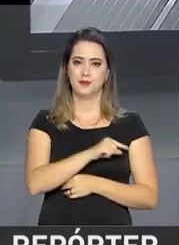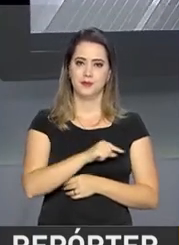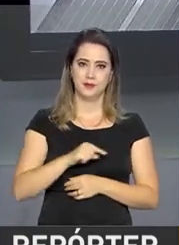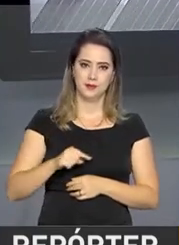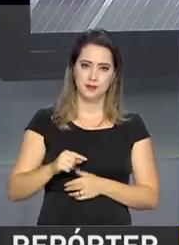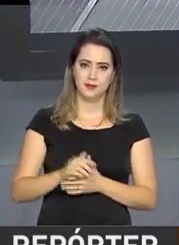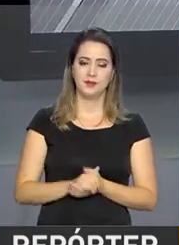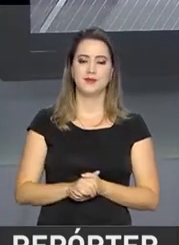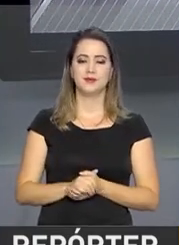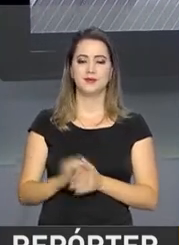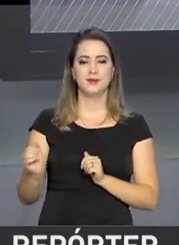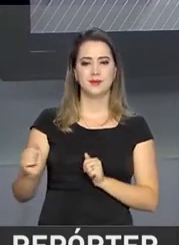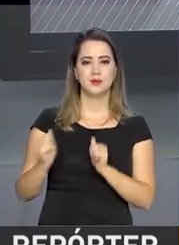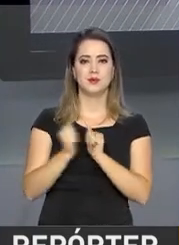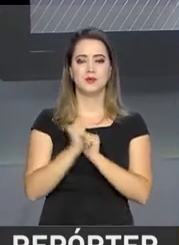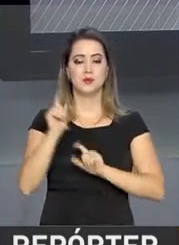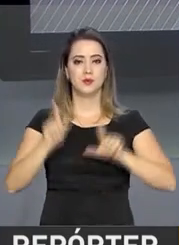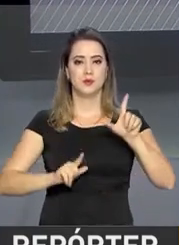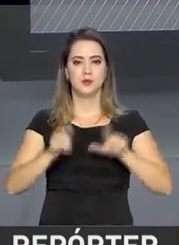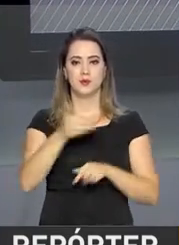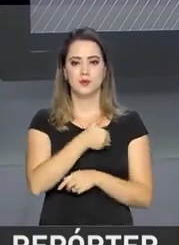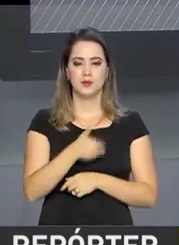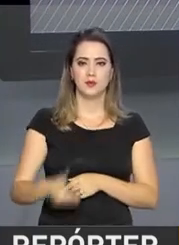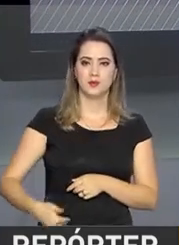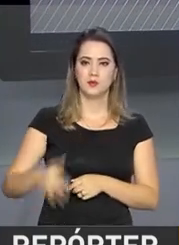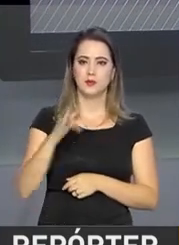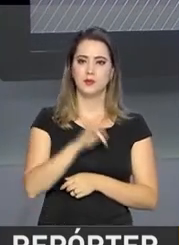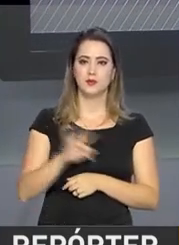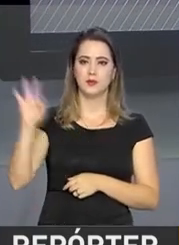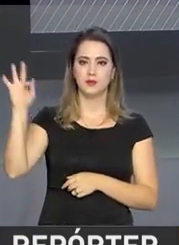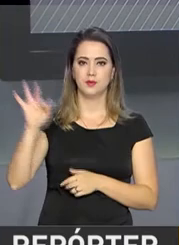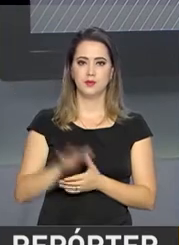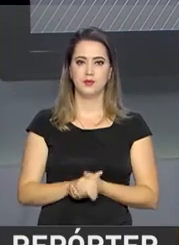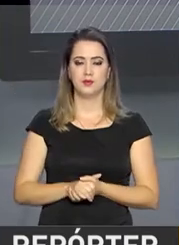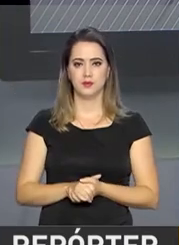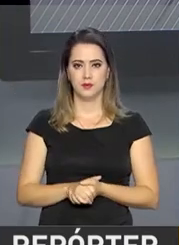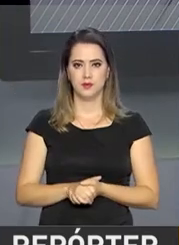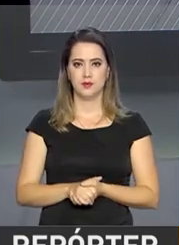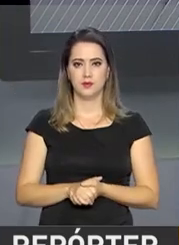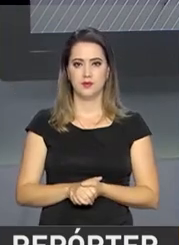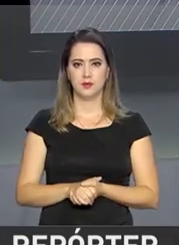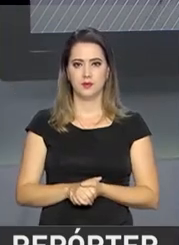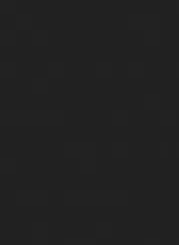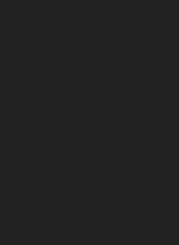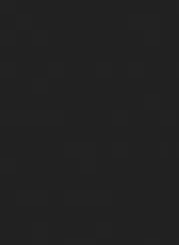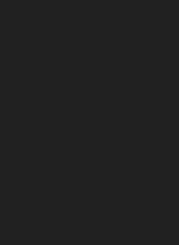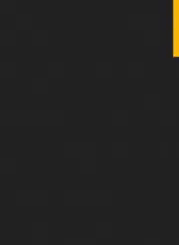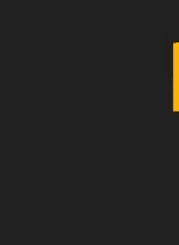página da NBR na internet. Continue com a gente, NBR, a TV do Governo Federal.